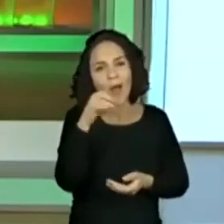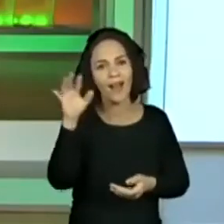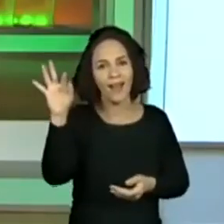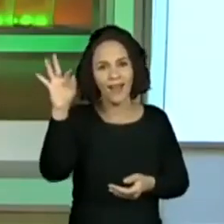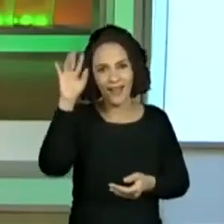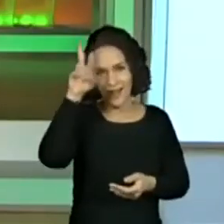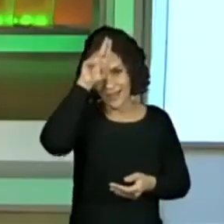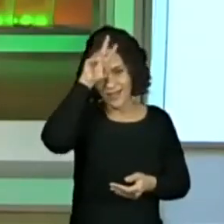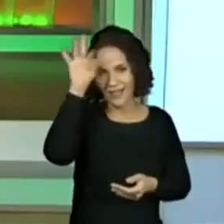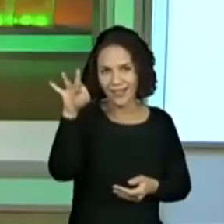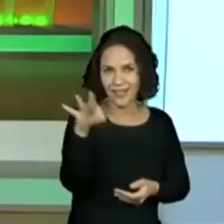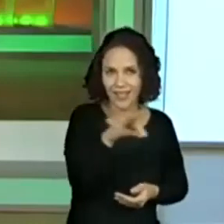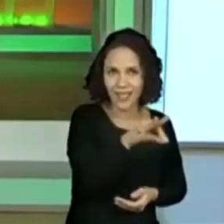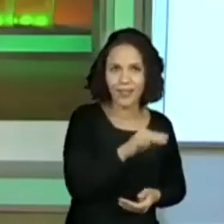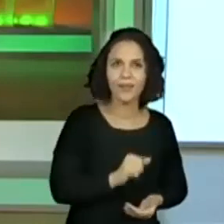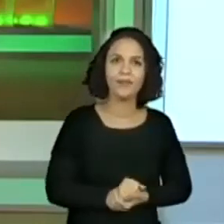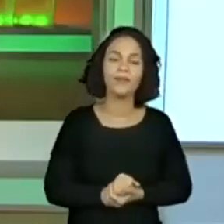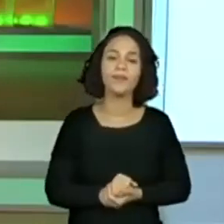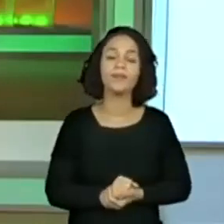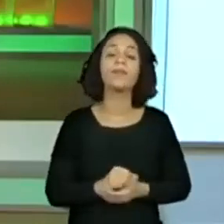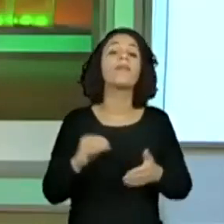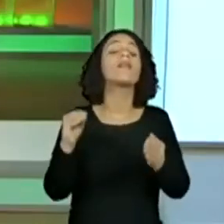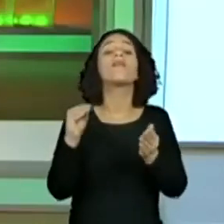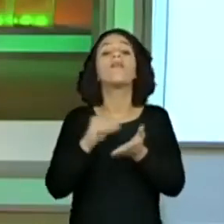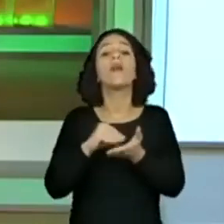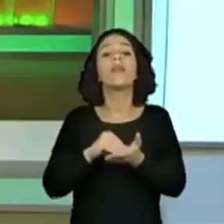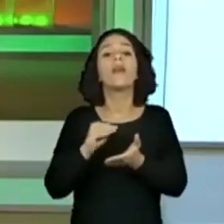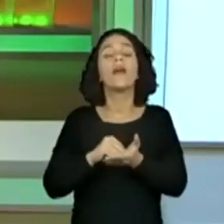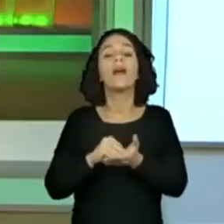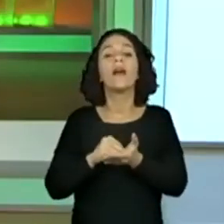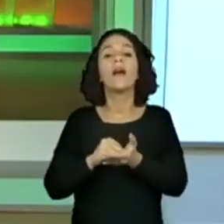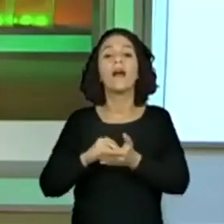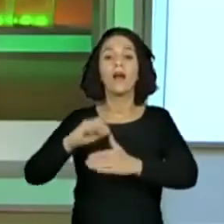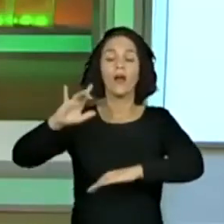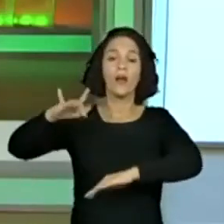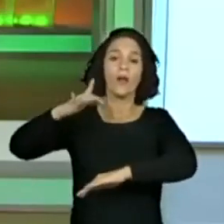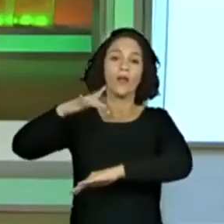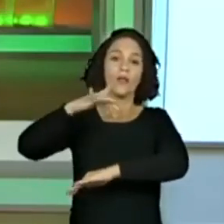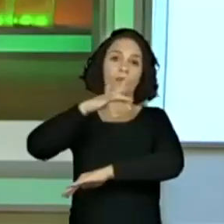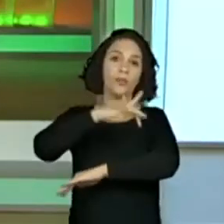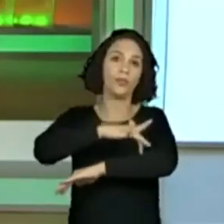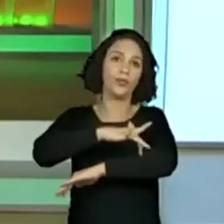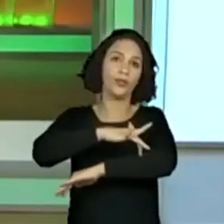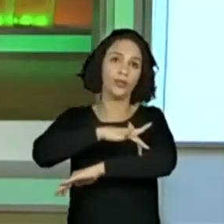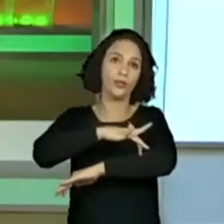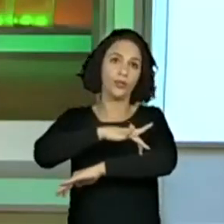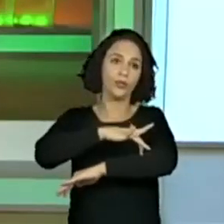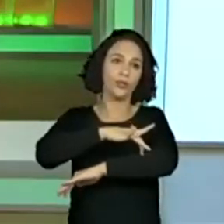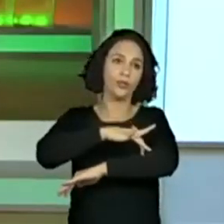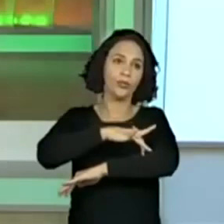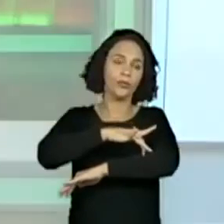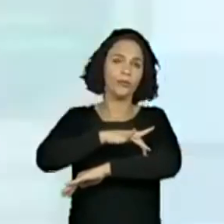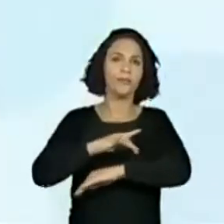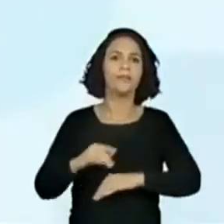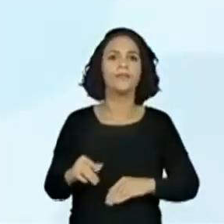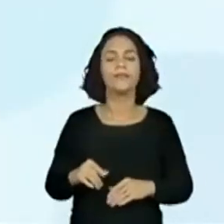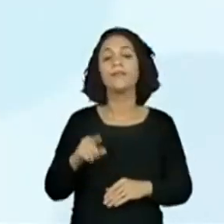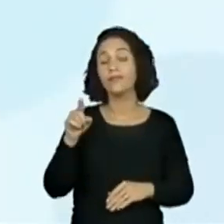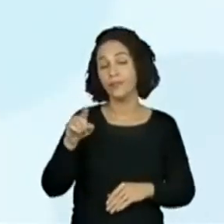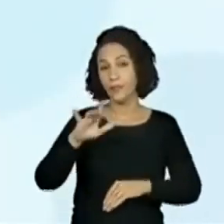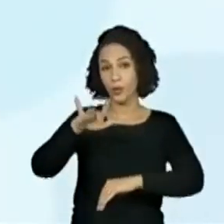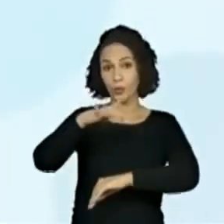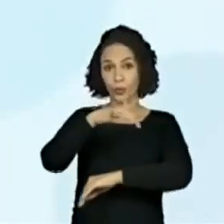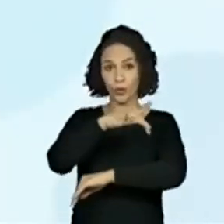insetos. Faltou um inseto. Faltou um inseto, era o nosso último inseto, que era o